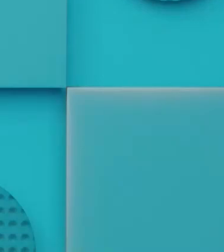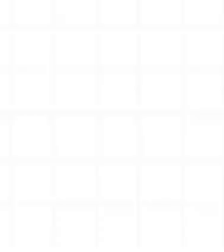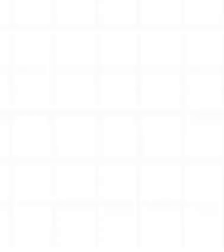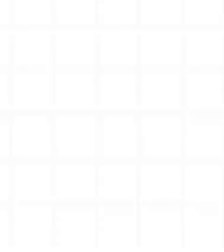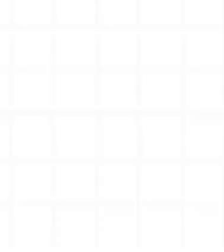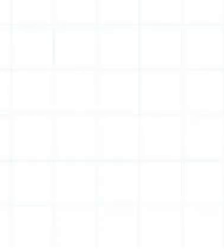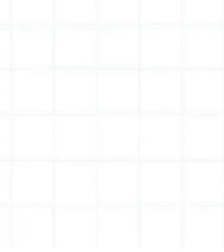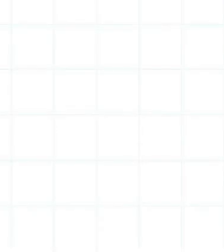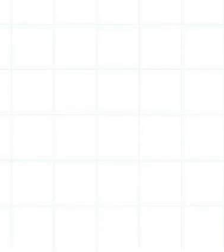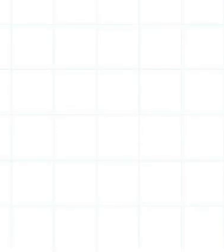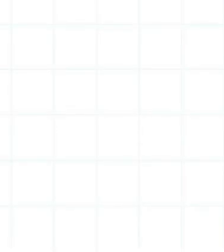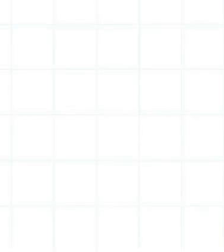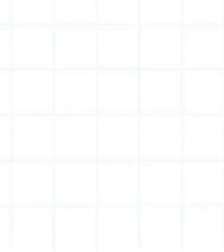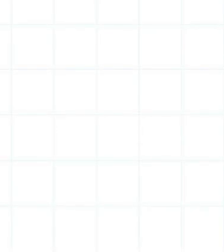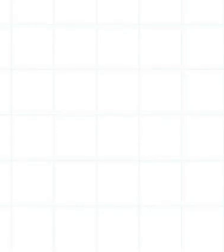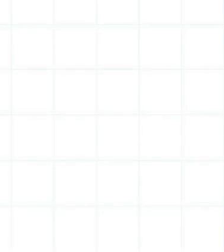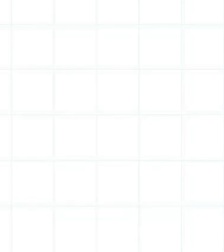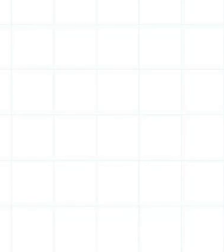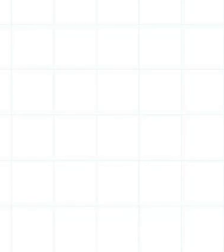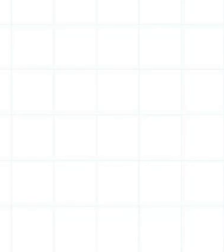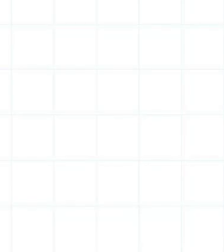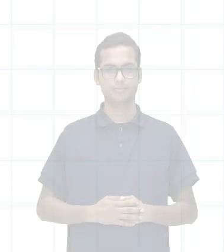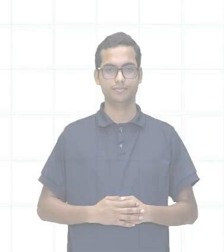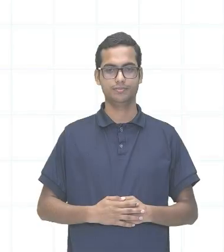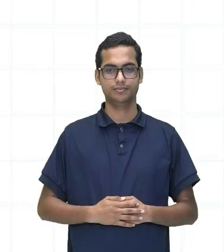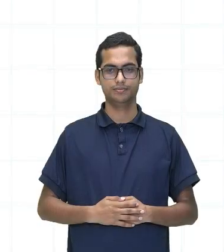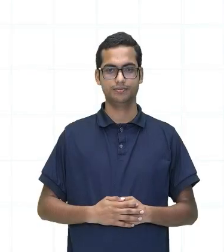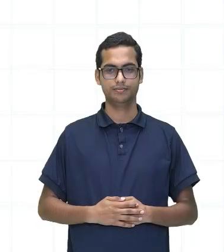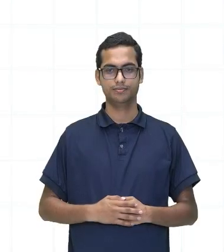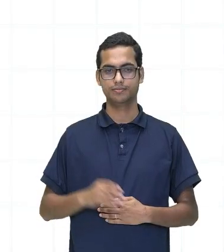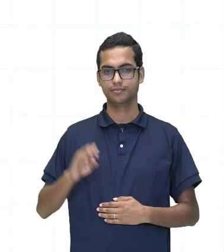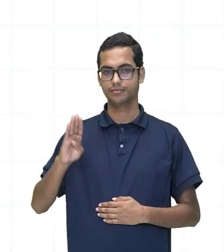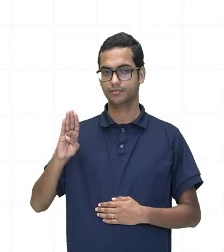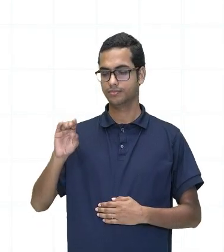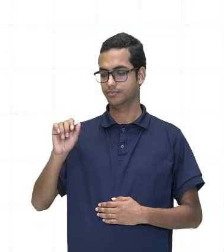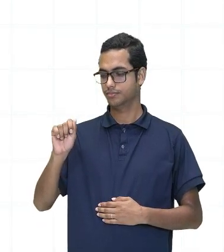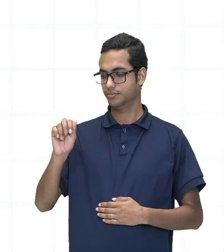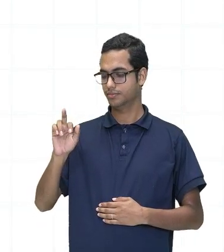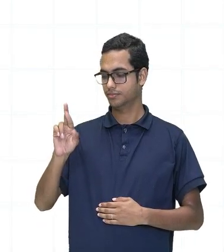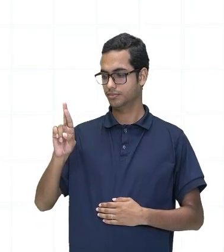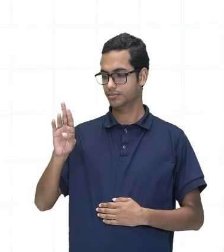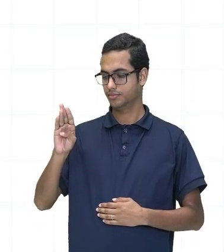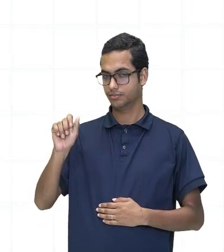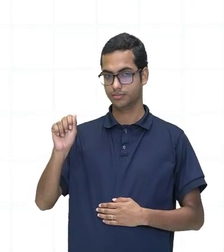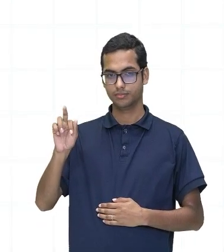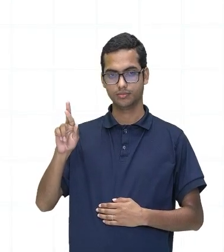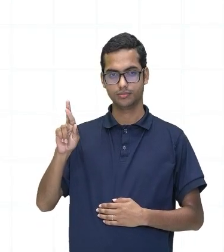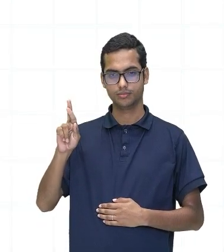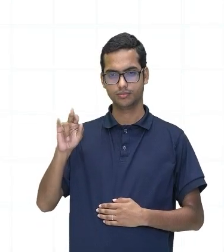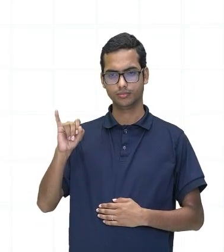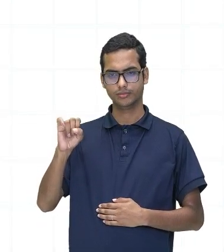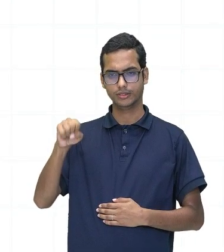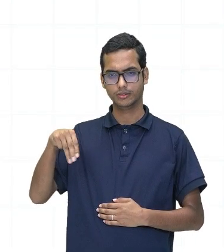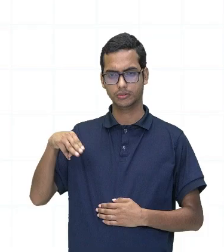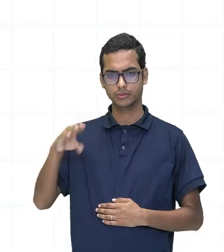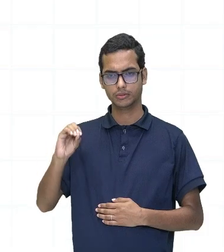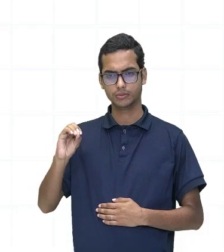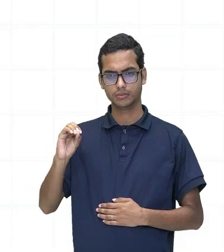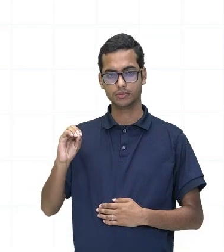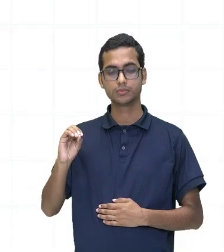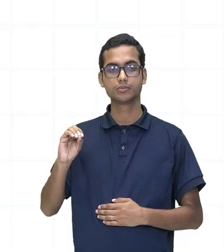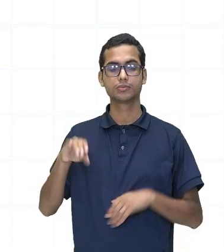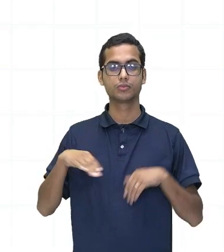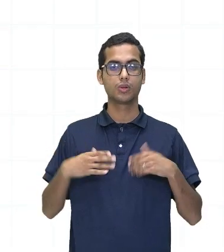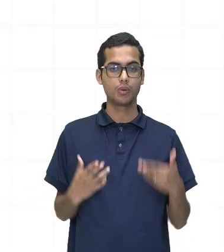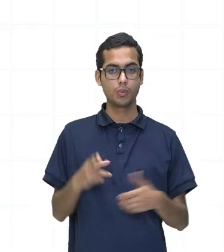linguagem. Presta atenção. Barbarismo. O barbarismo é o uso incorreto da palavra